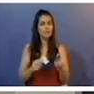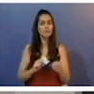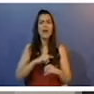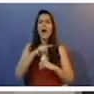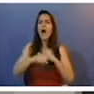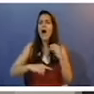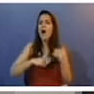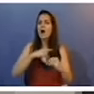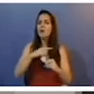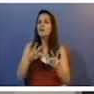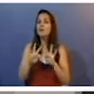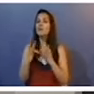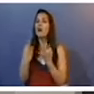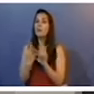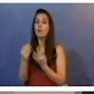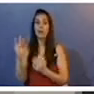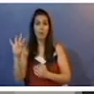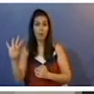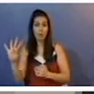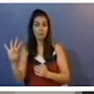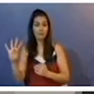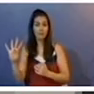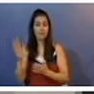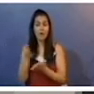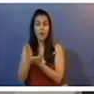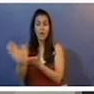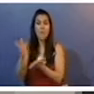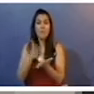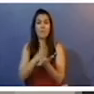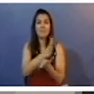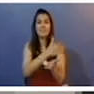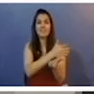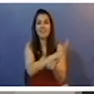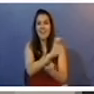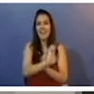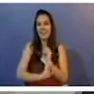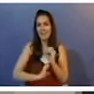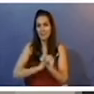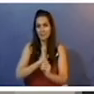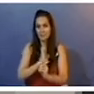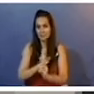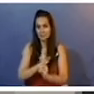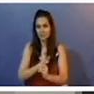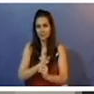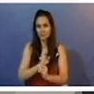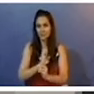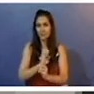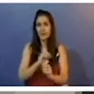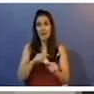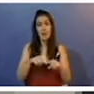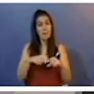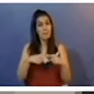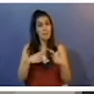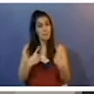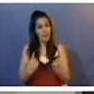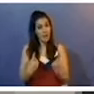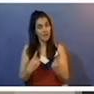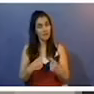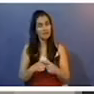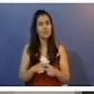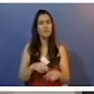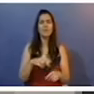são neutros, né? Eles já são átomos que vão compartilhar elétrons. Agora, os átomos que estão na família